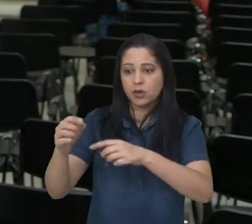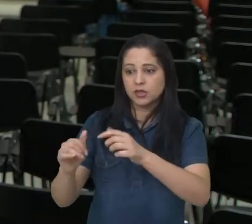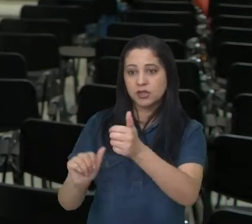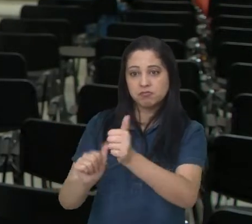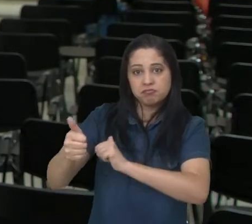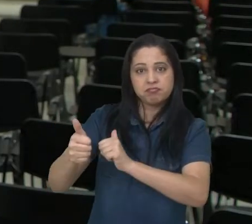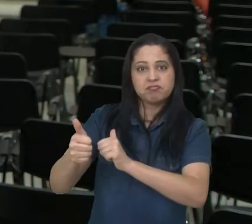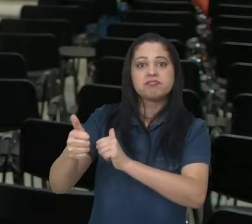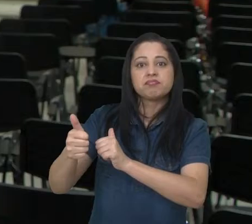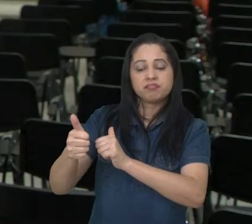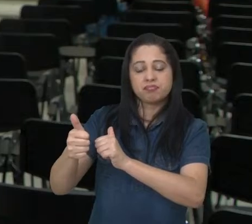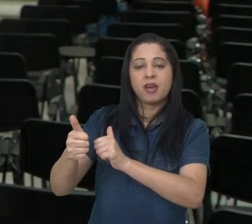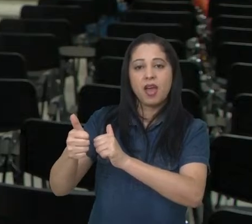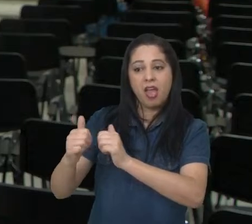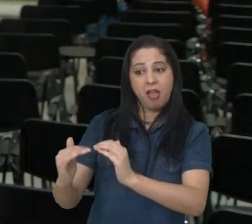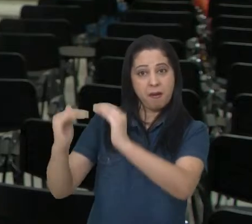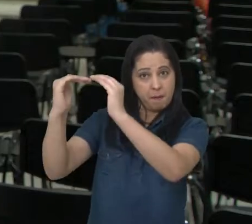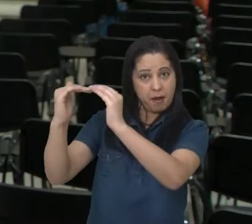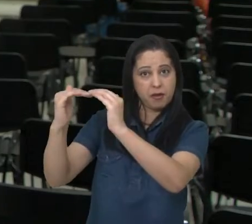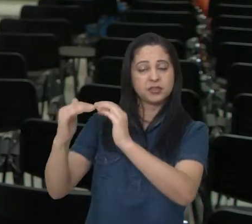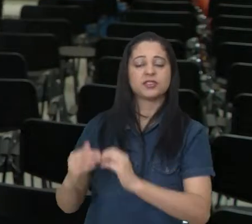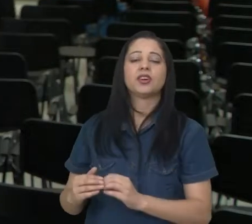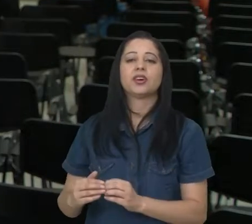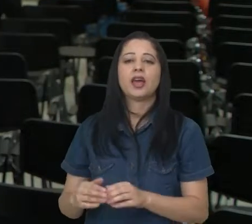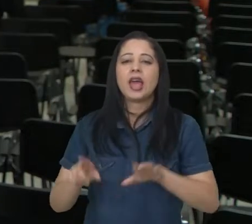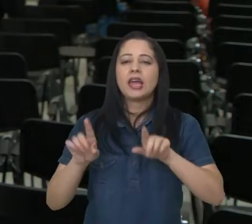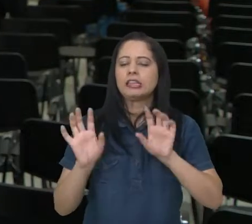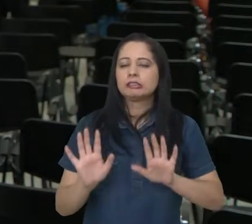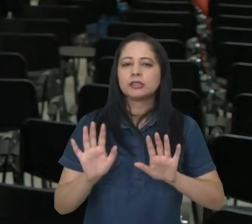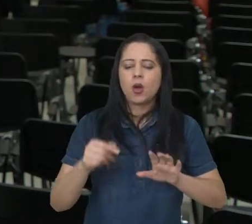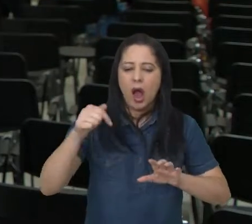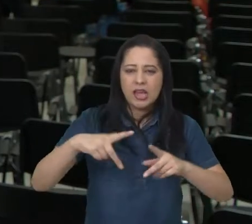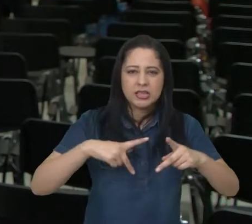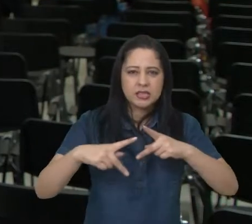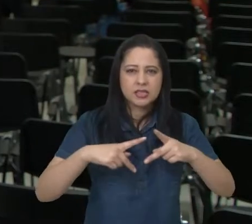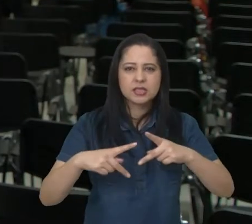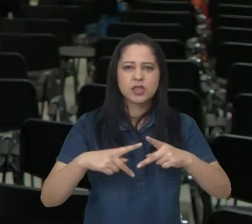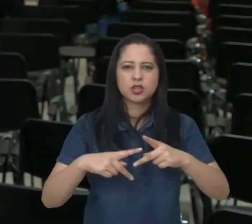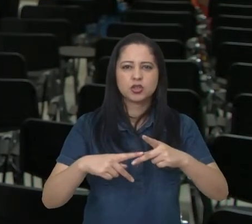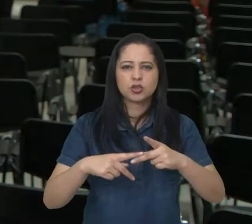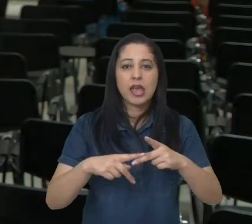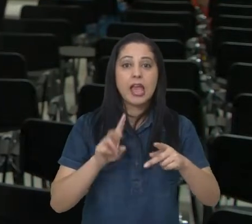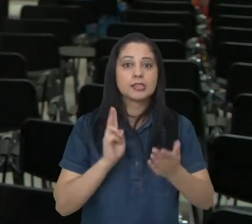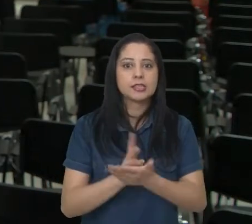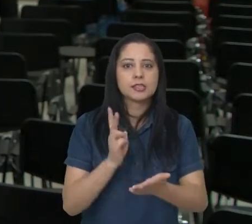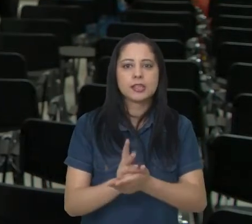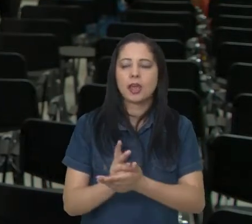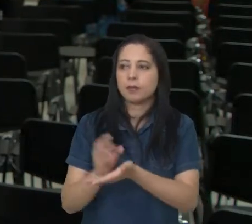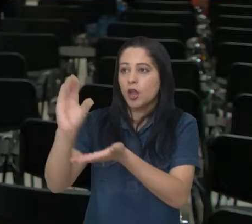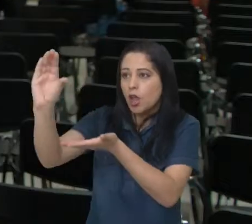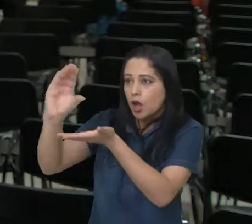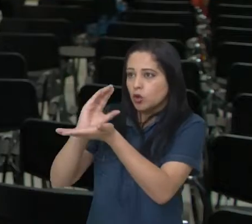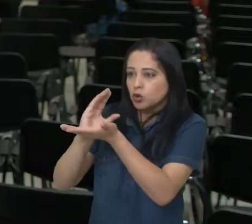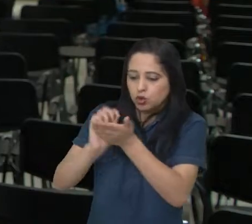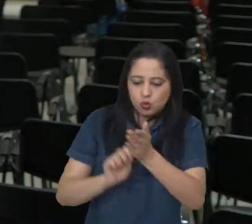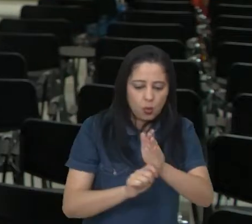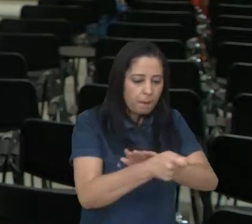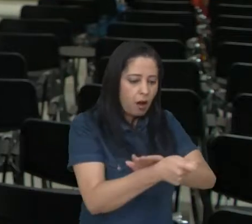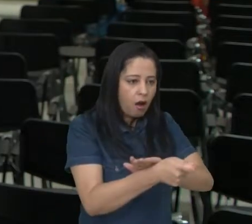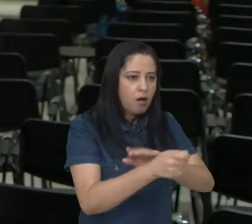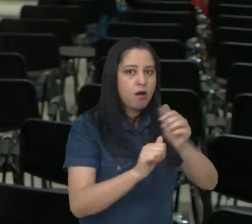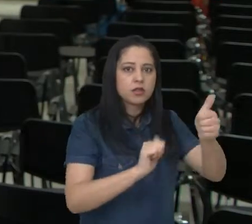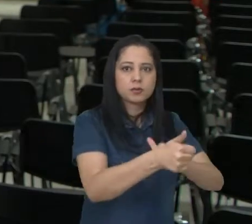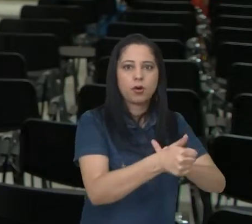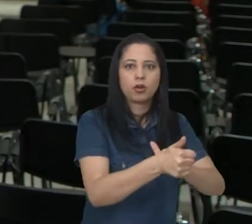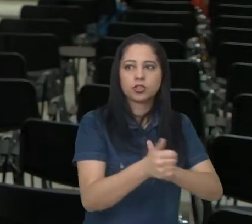chegando em equipes competitivas. Então, todo esse esforço que a cidade faz de aportar recursos e de